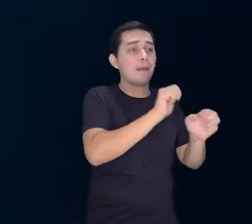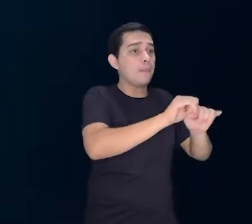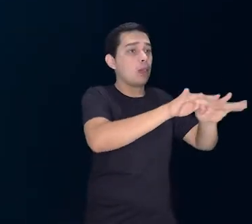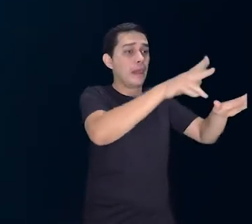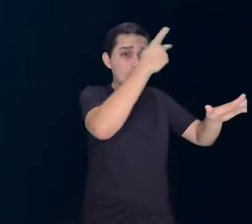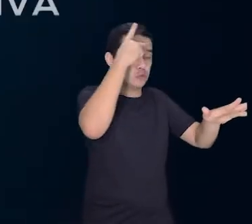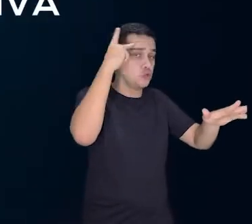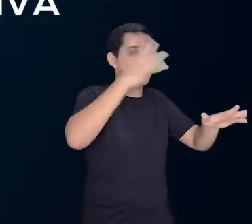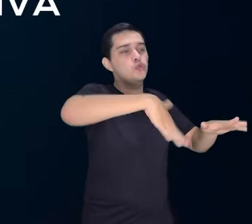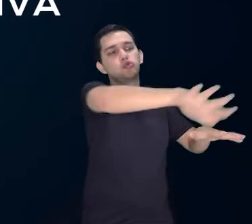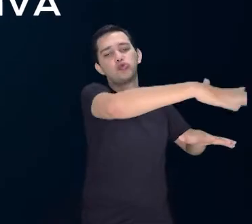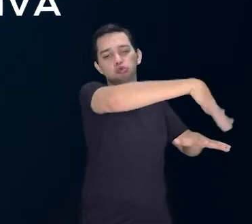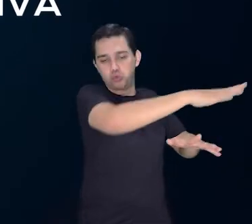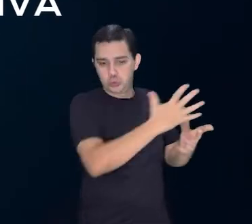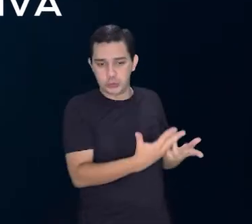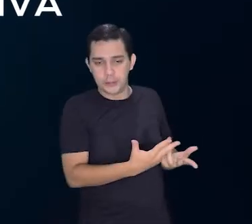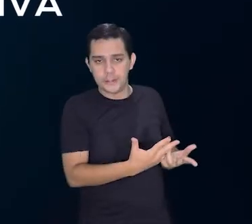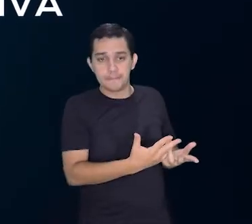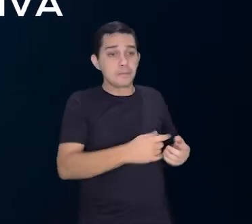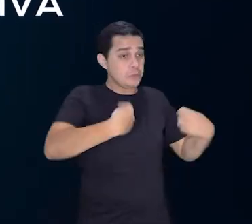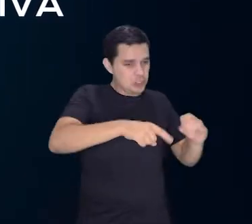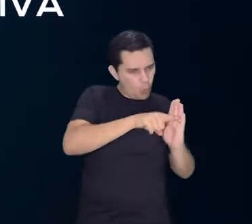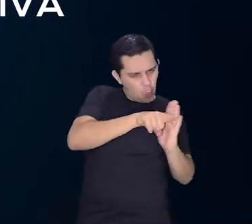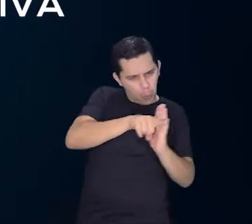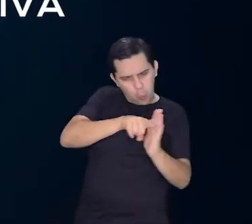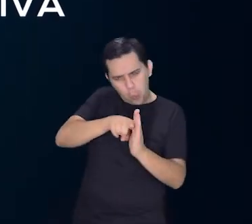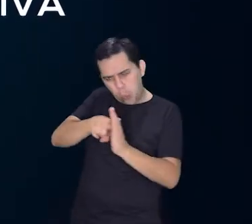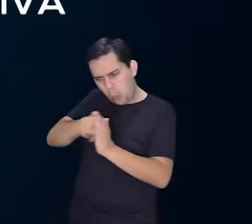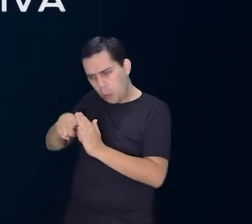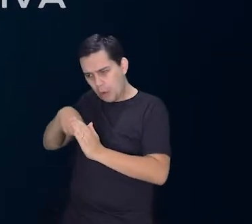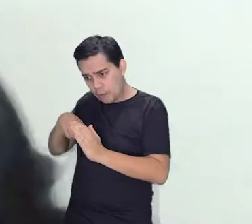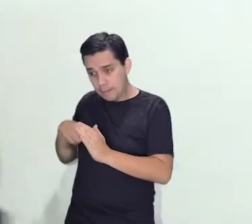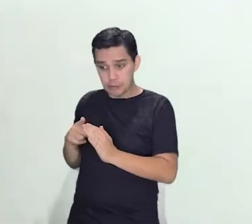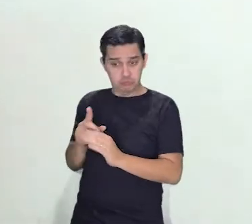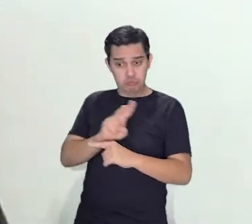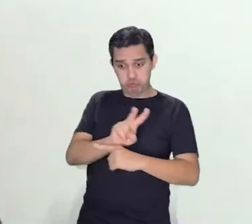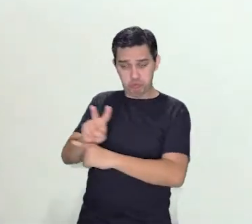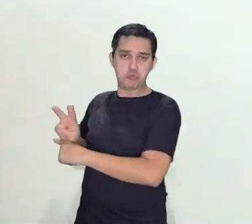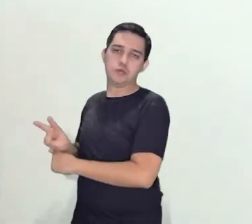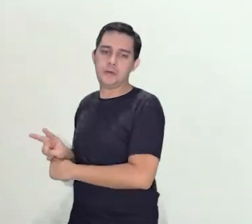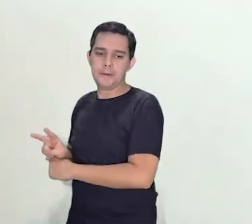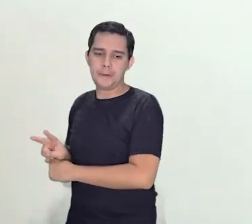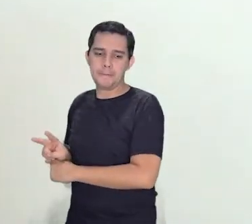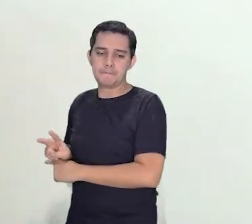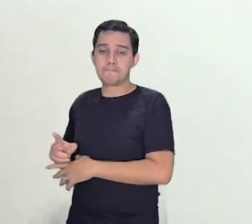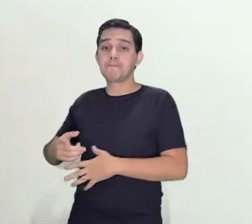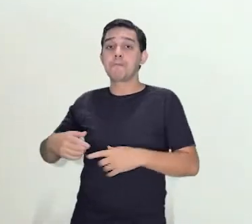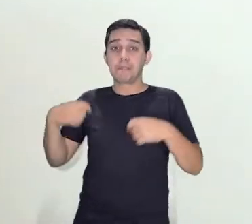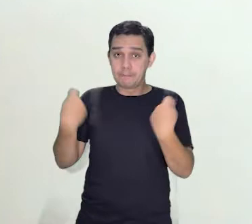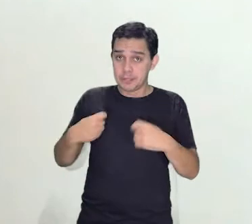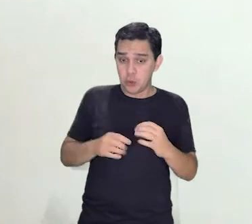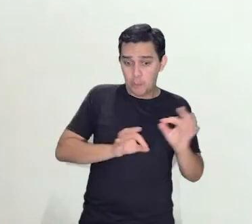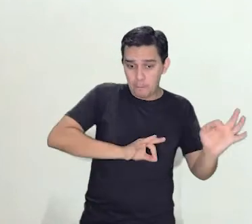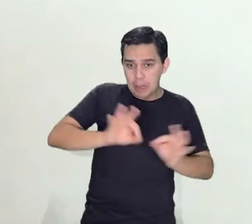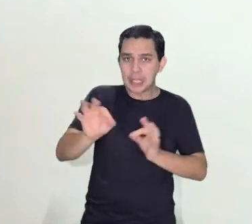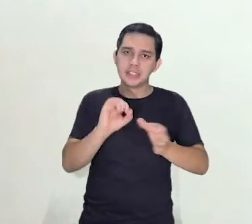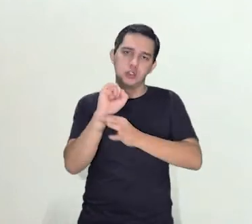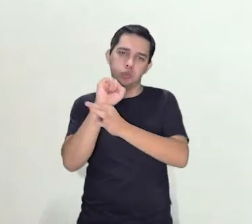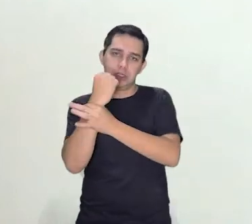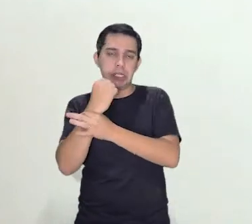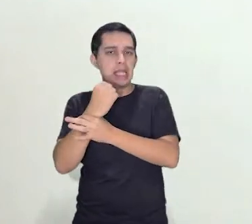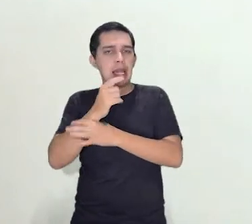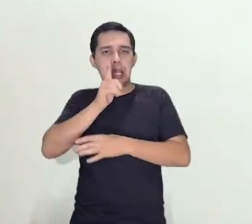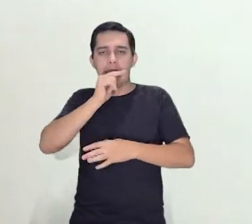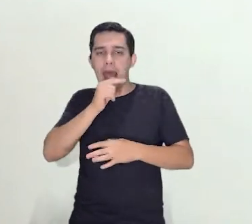e estabelecer processos para verificação da eficiência da gestão preventiva. A implementação de um plano de segurança da água, ela